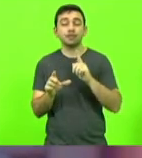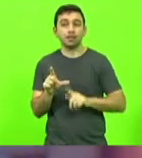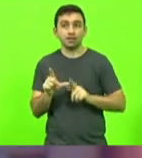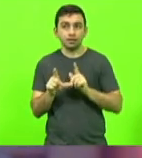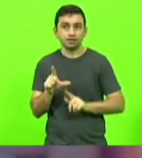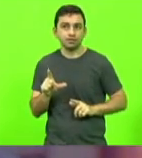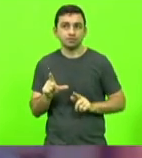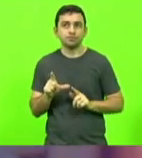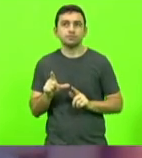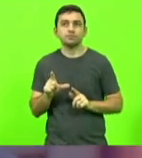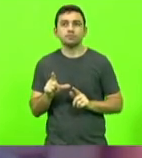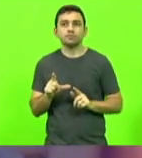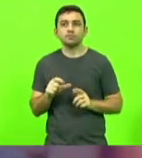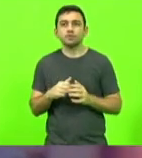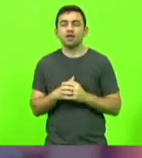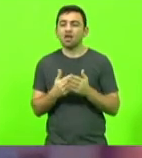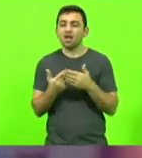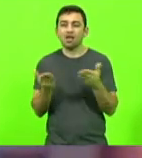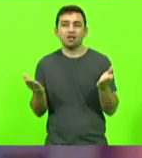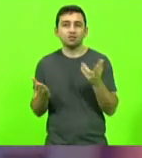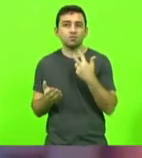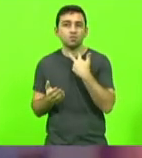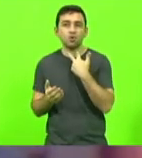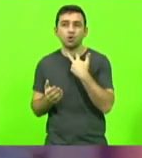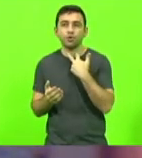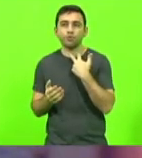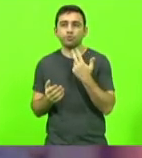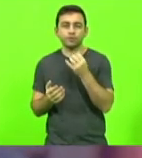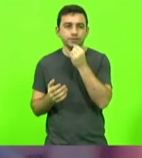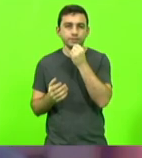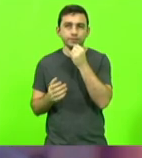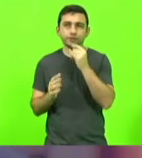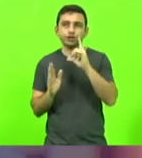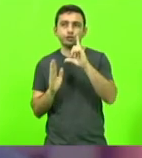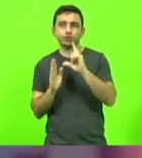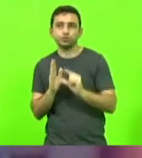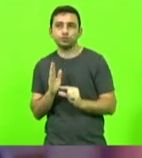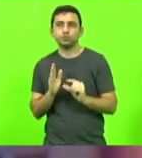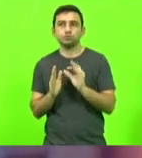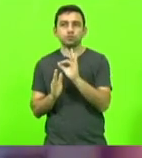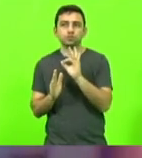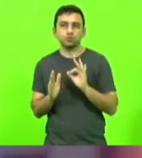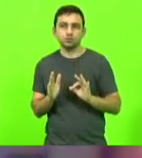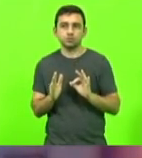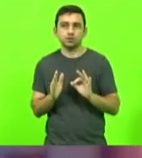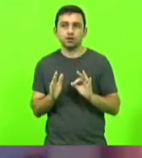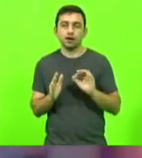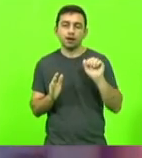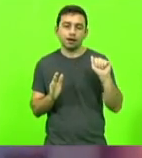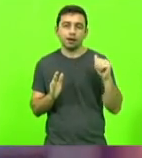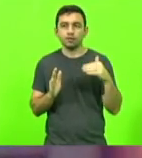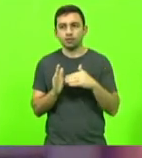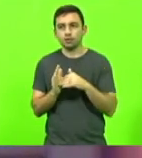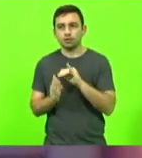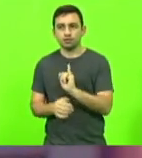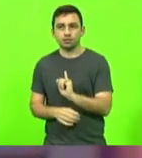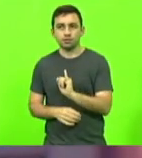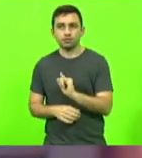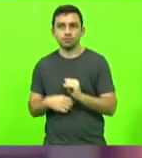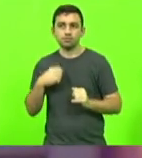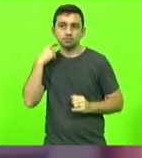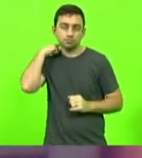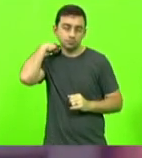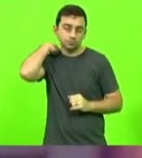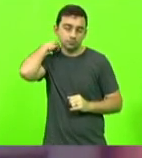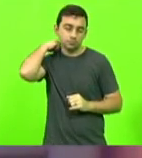mais letras não podem significar menos percentual de A à letra I. Precisa